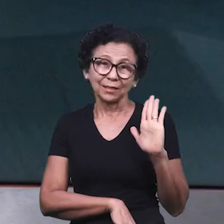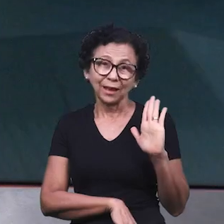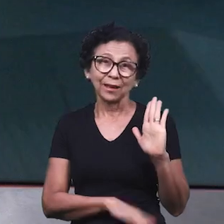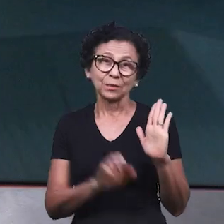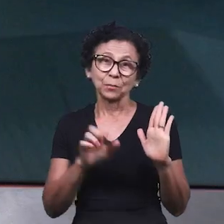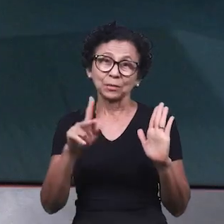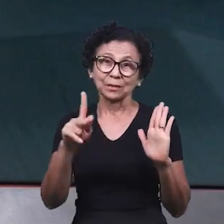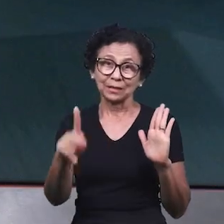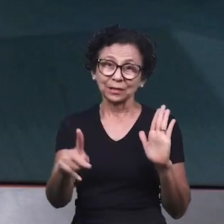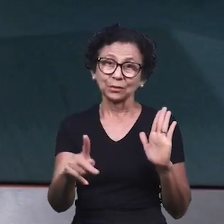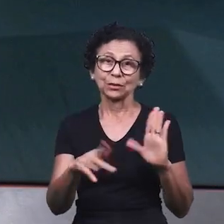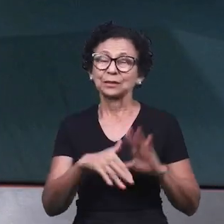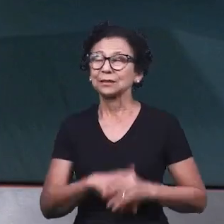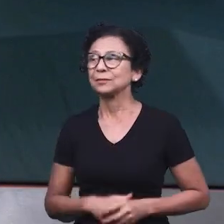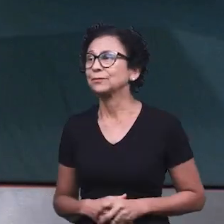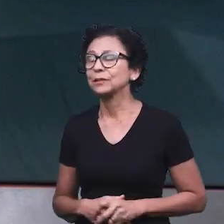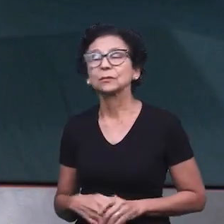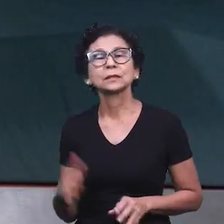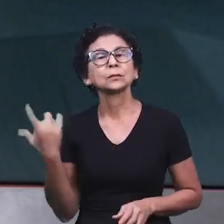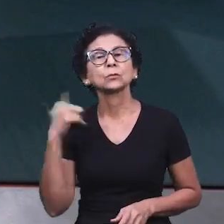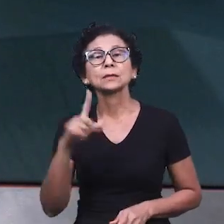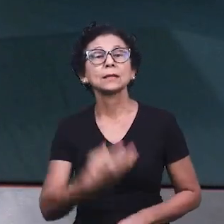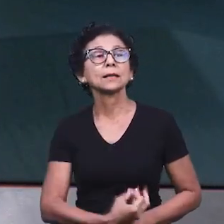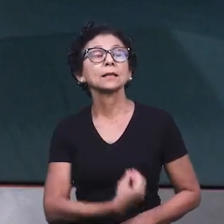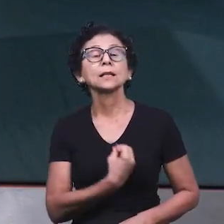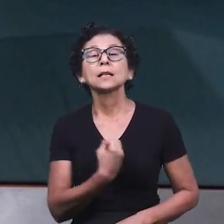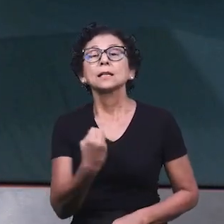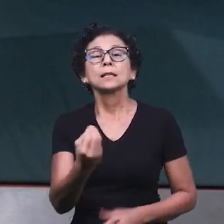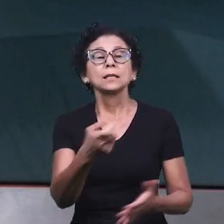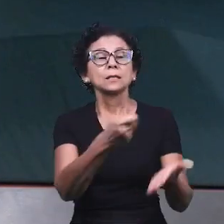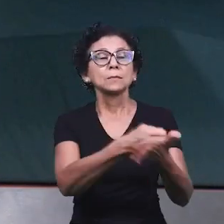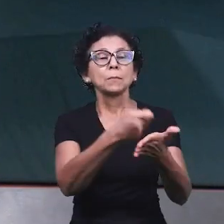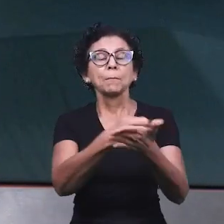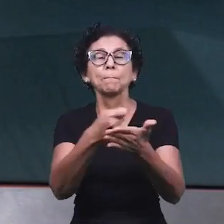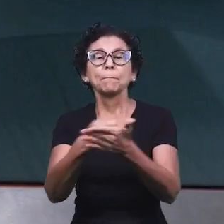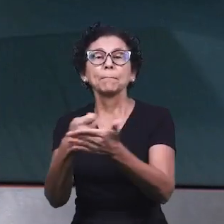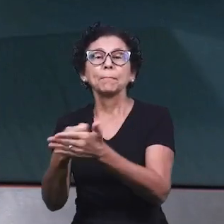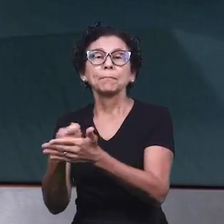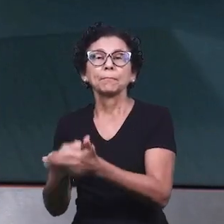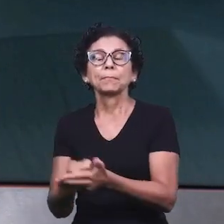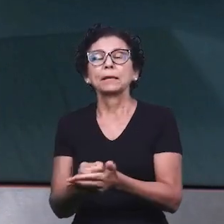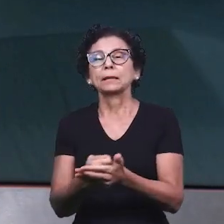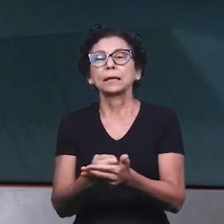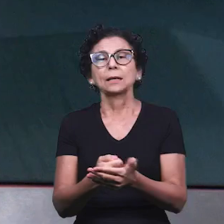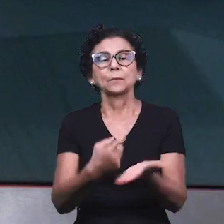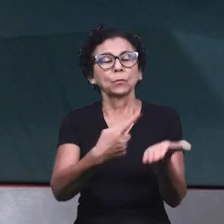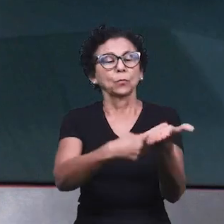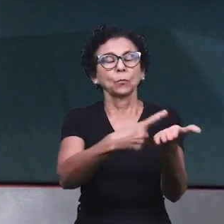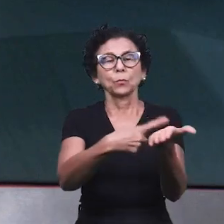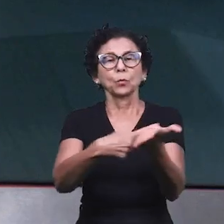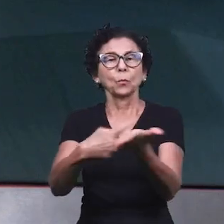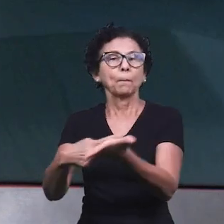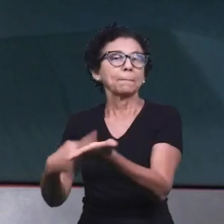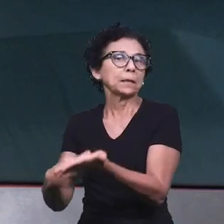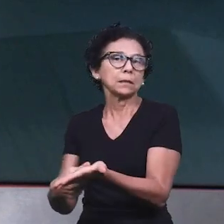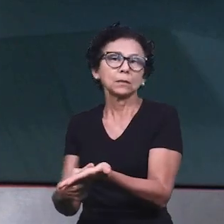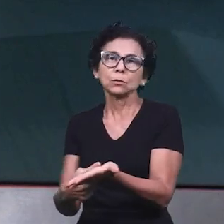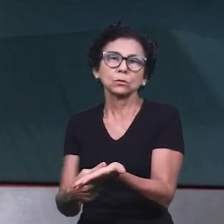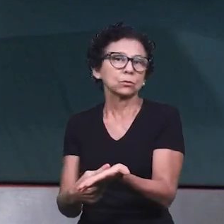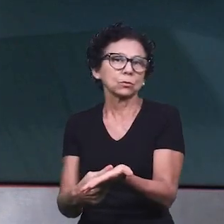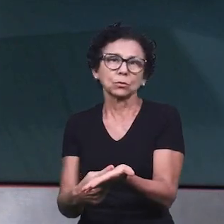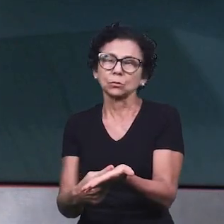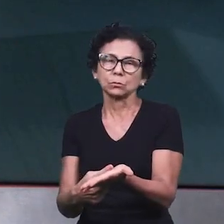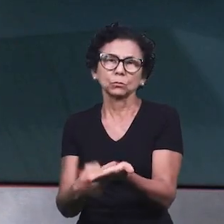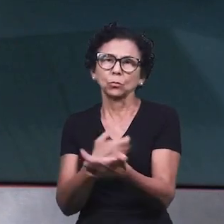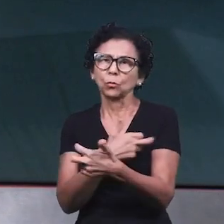seus proventos de aposentadoria que você não dá para sobreviver, não tem recursos, dinheiros para a sua própria